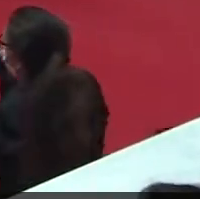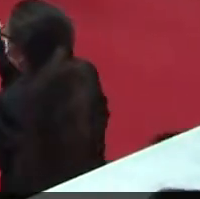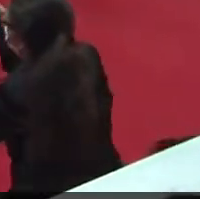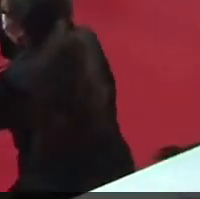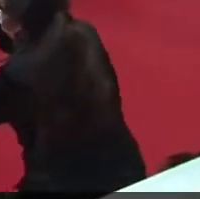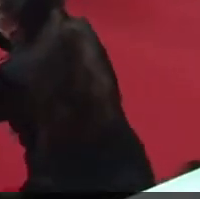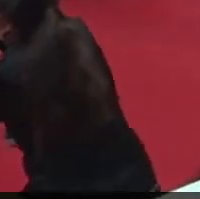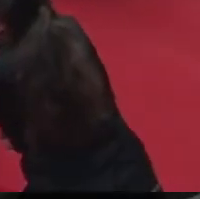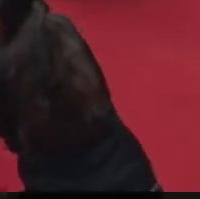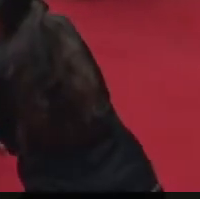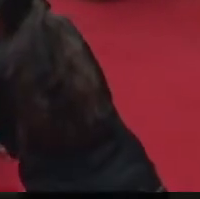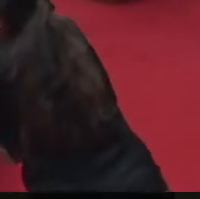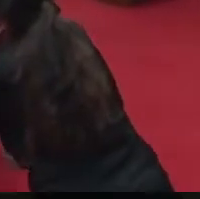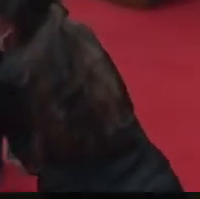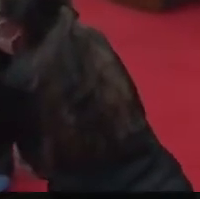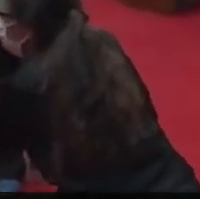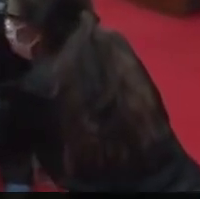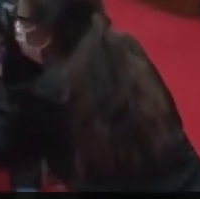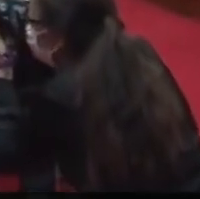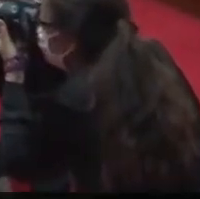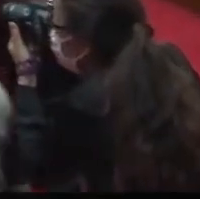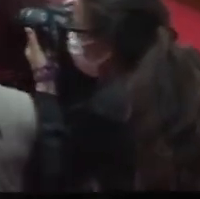educação segurança